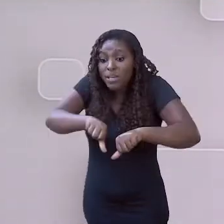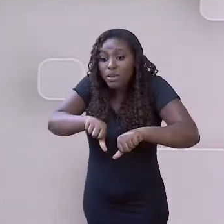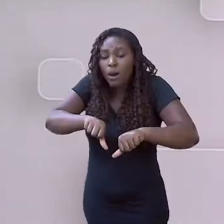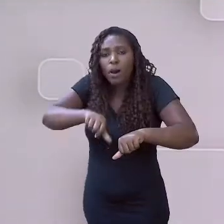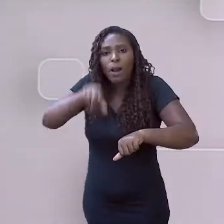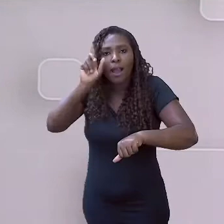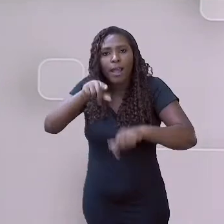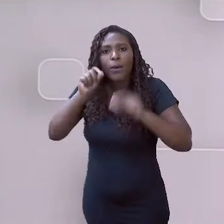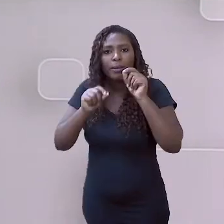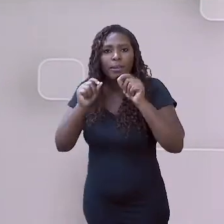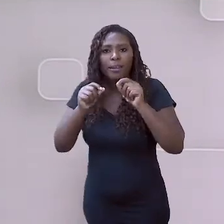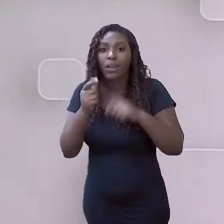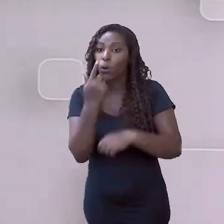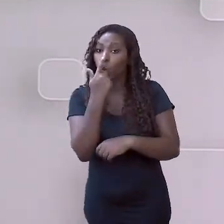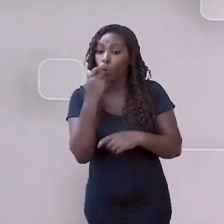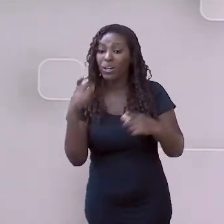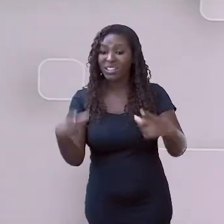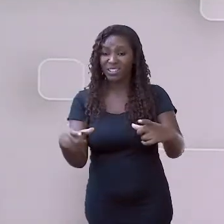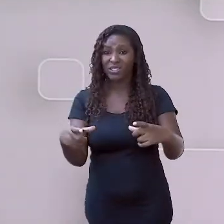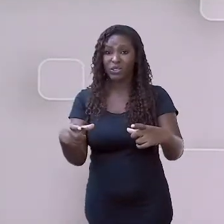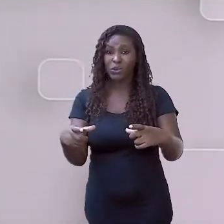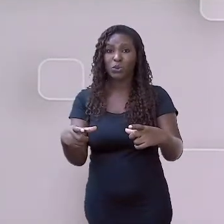ainda.